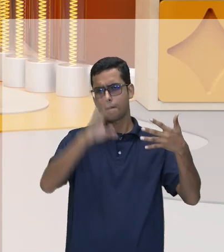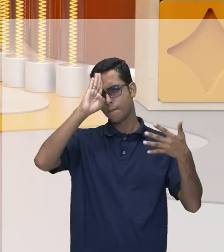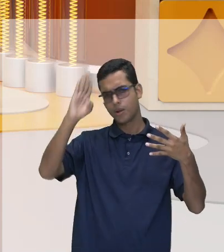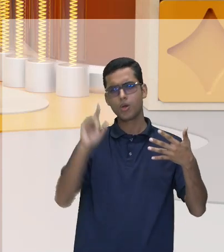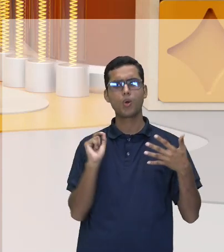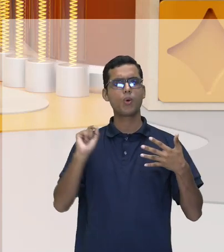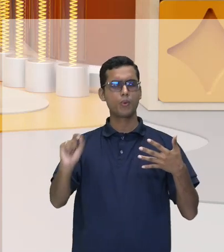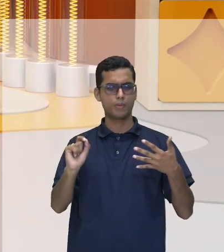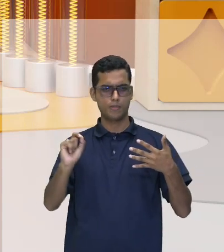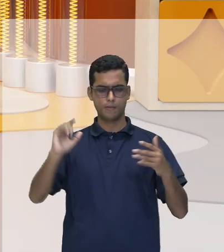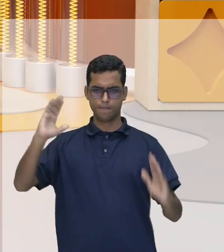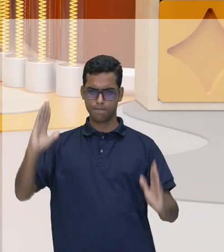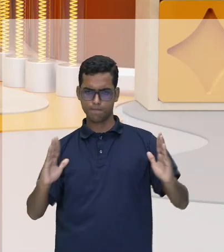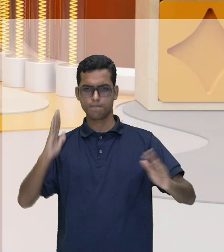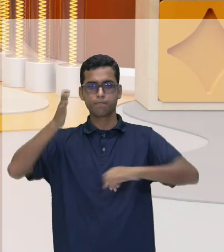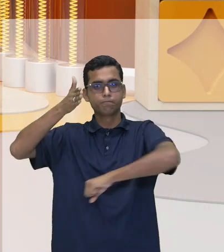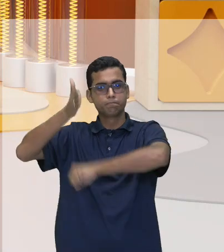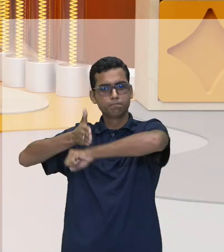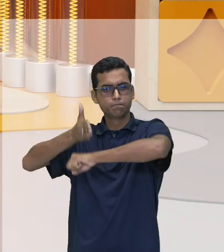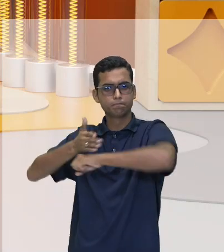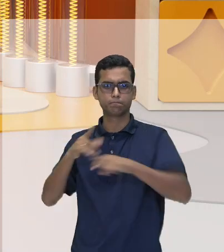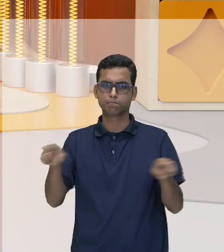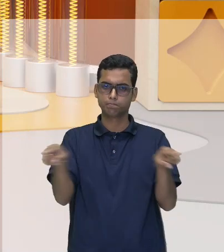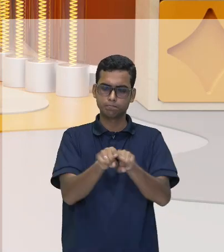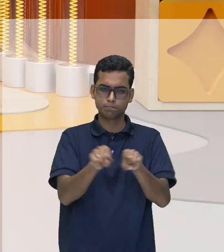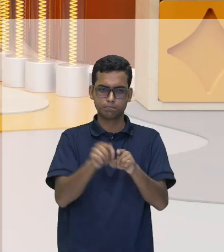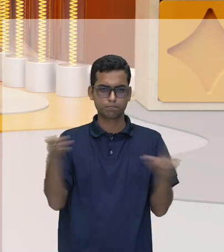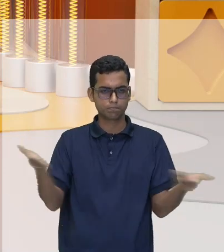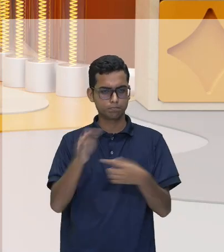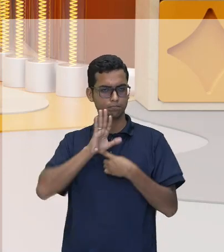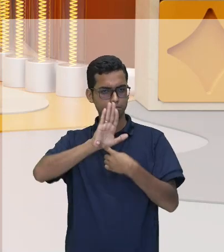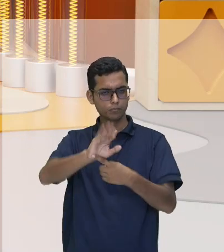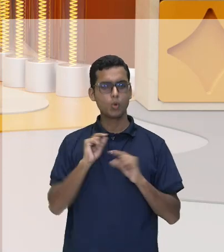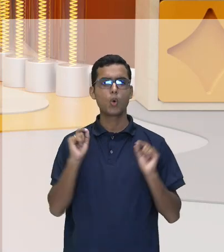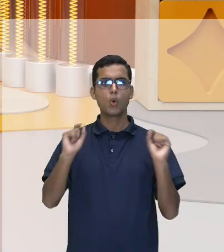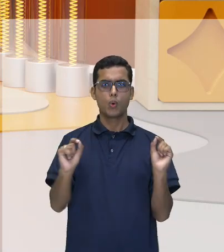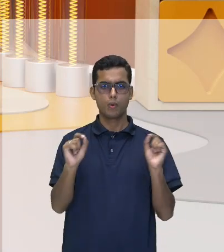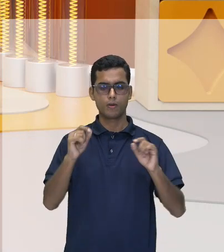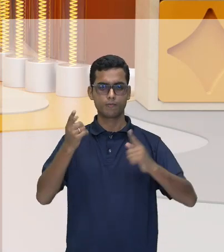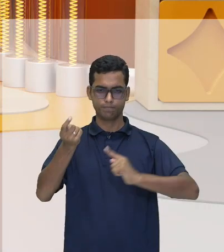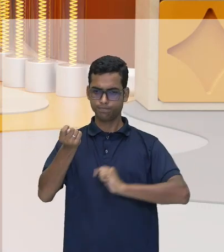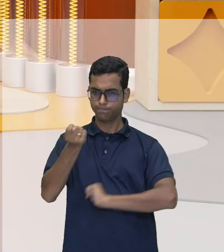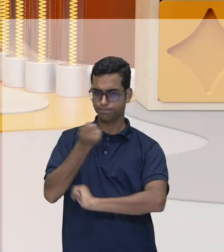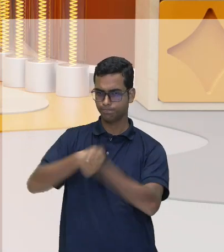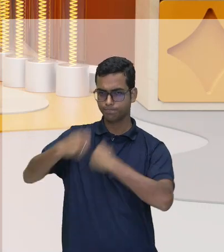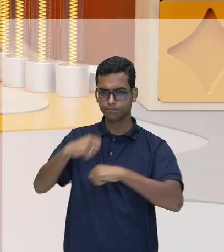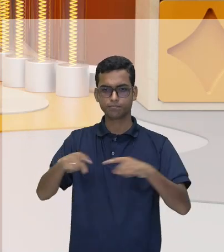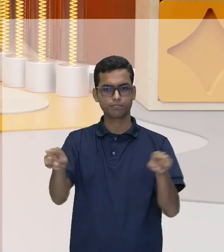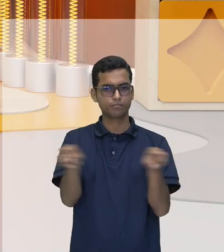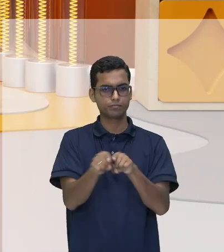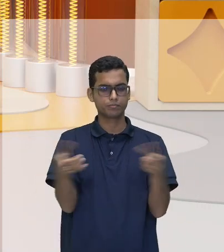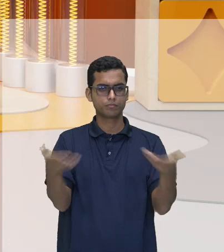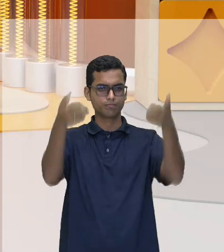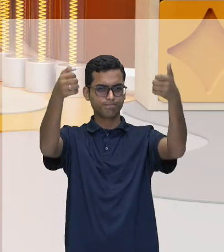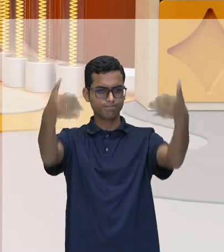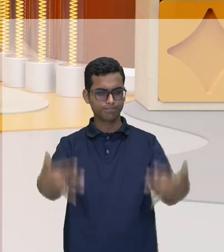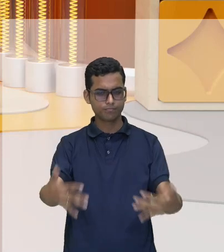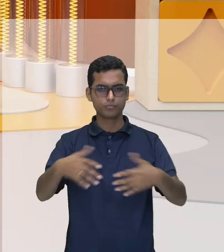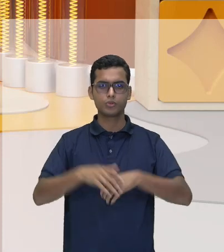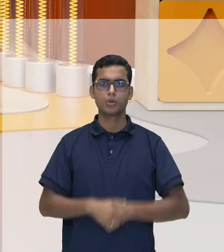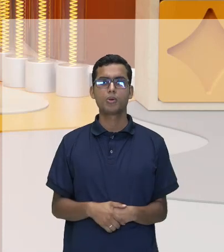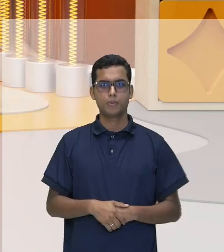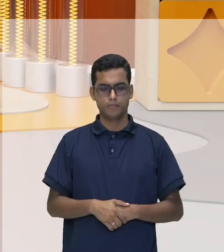de fatores, incluindo desigualdades sociais, econômicas e políticas, além